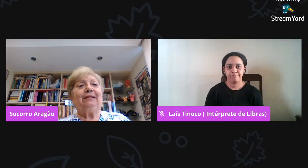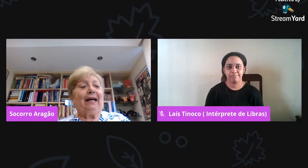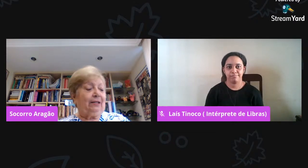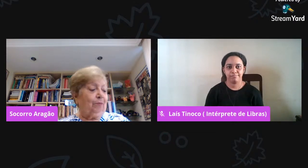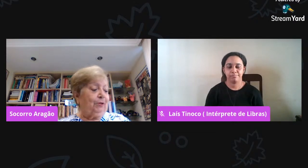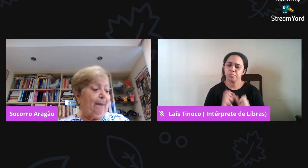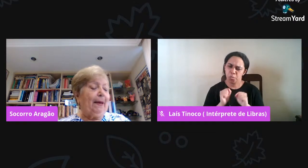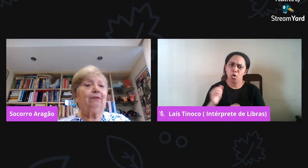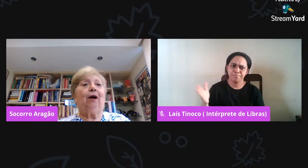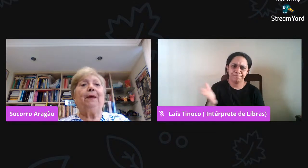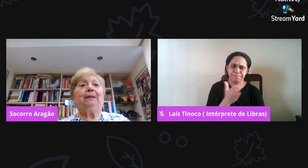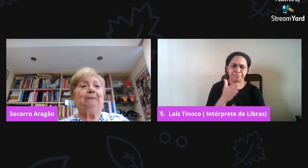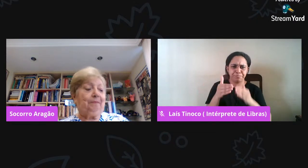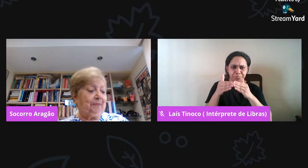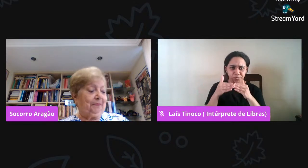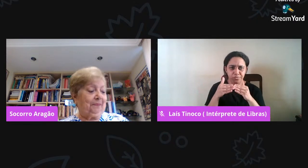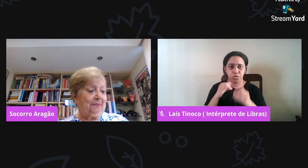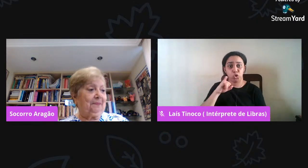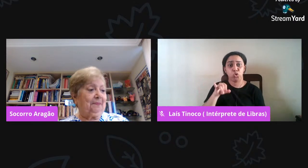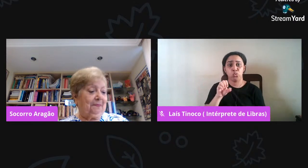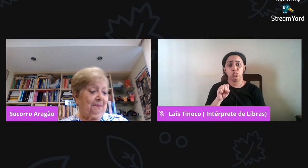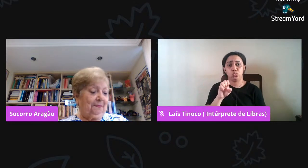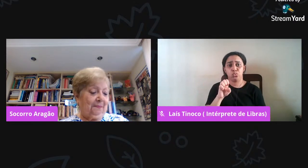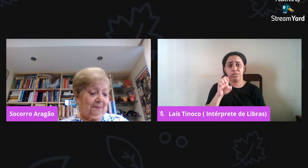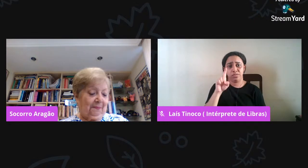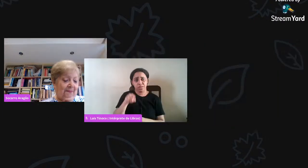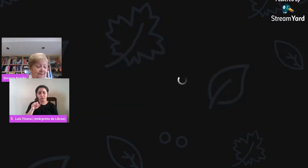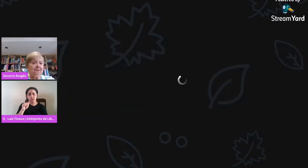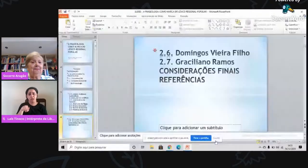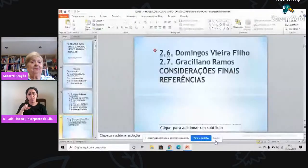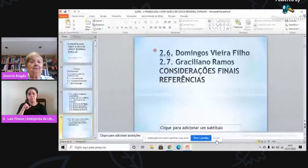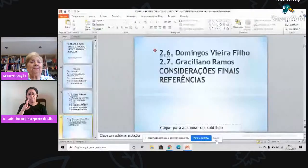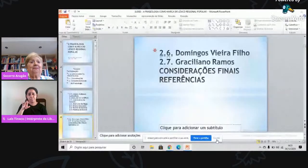Pode passar os slides sobre o Zé Américo de Almeida.